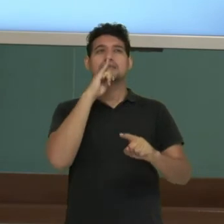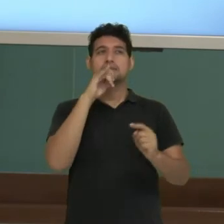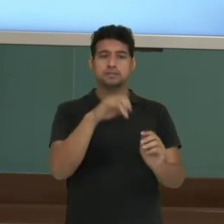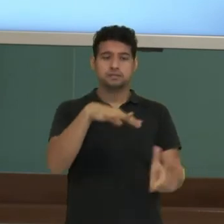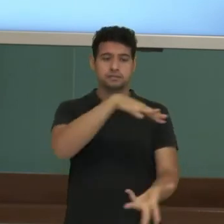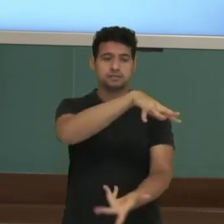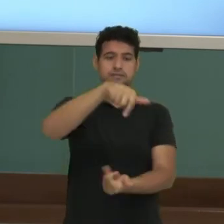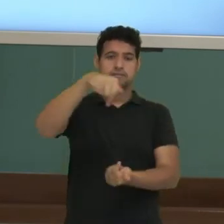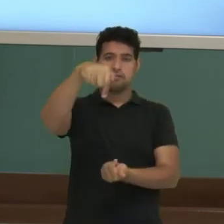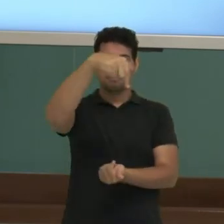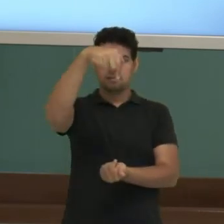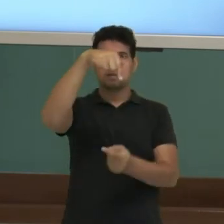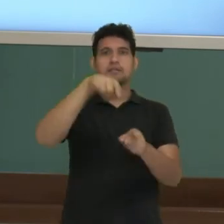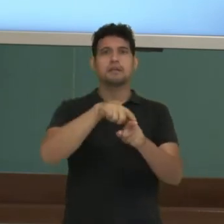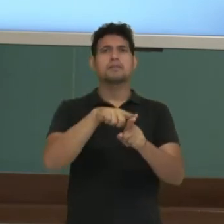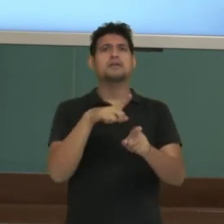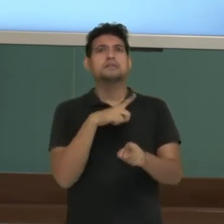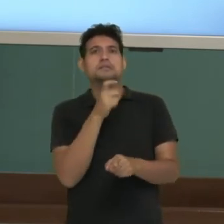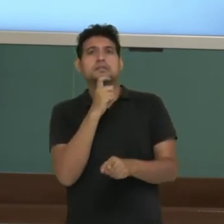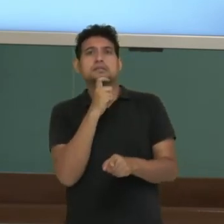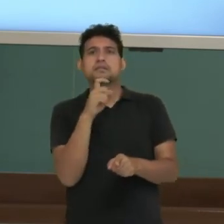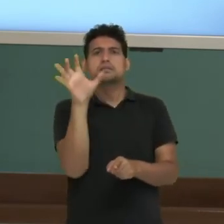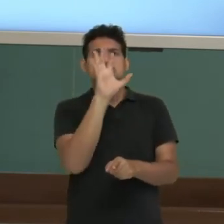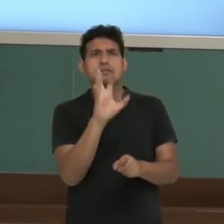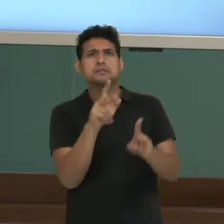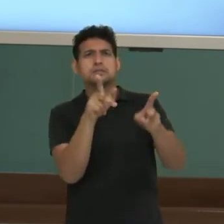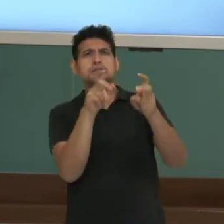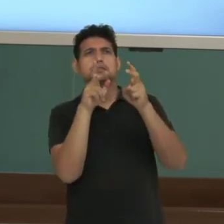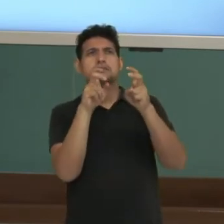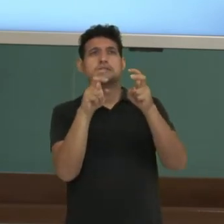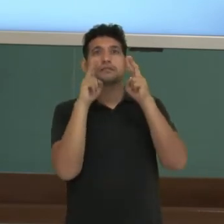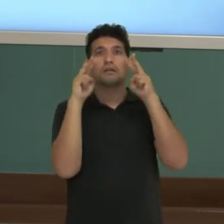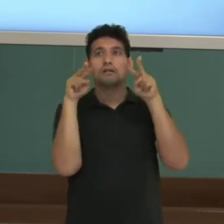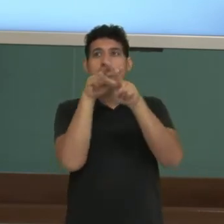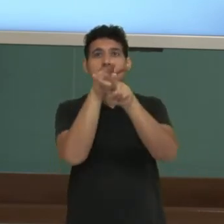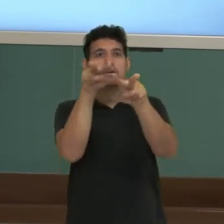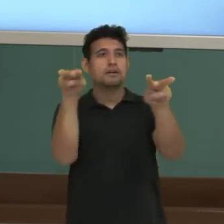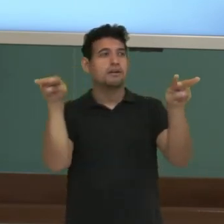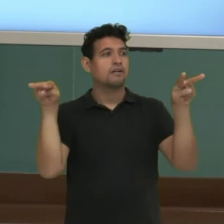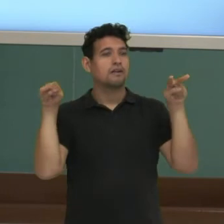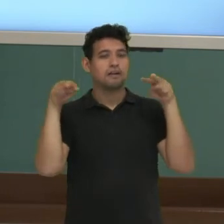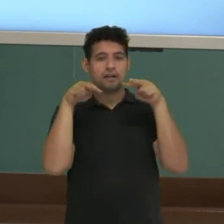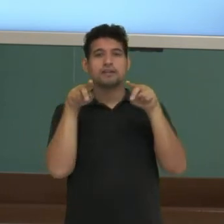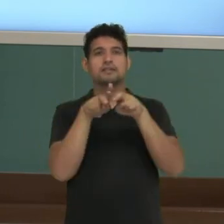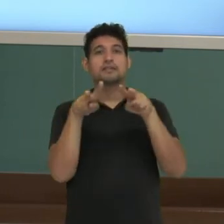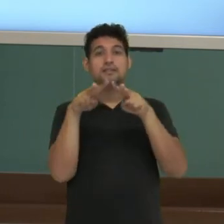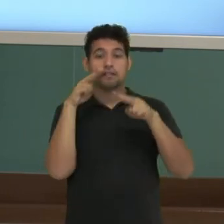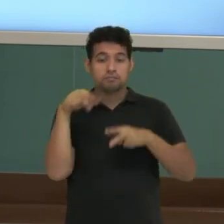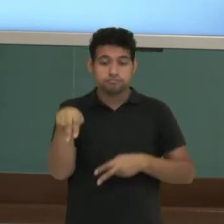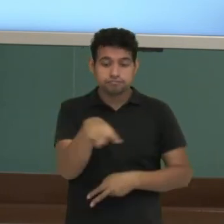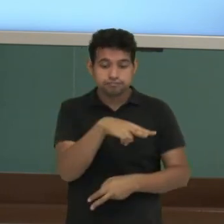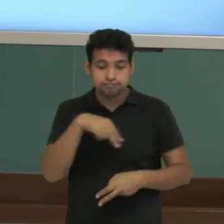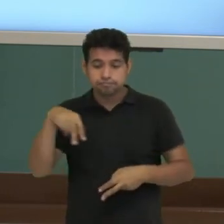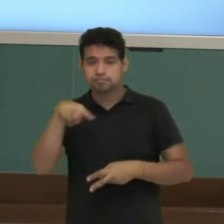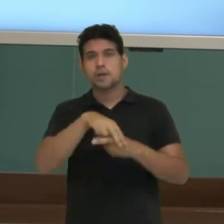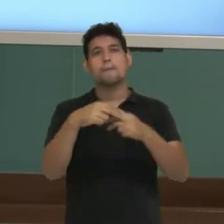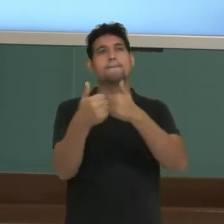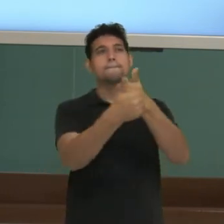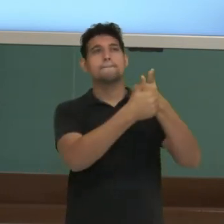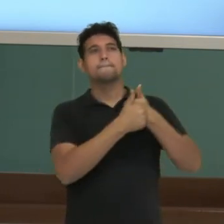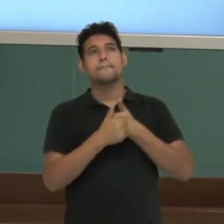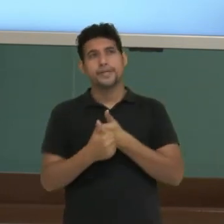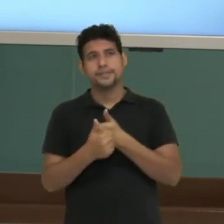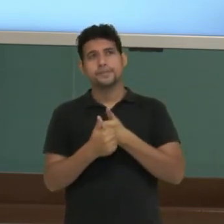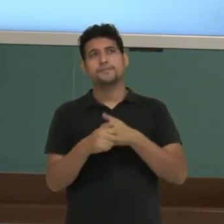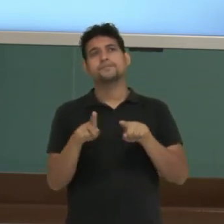colocado no centro, deram uma perspectiva de olhar de cima as áreas que contornam. Então, observem